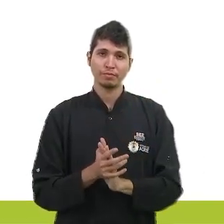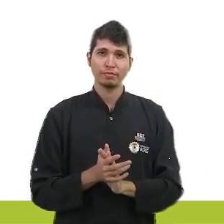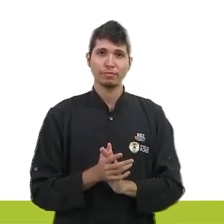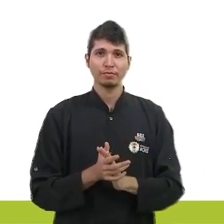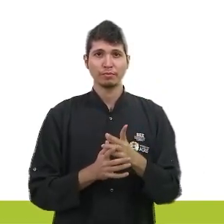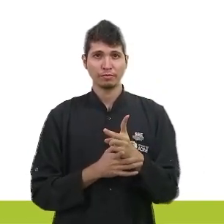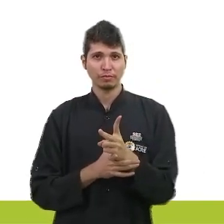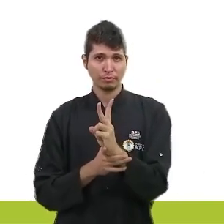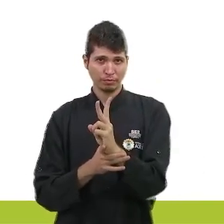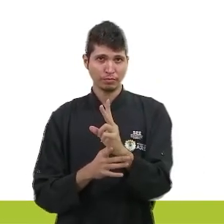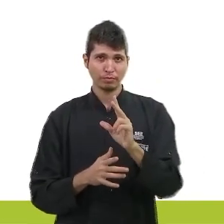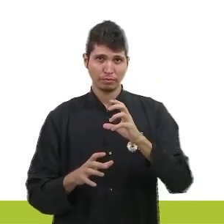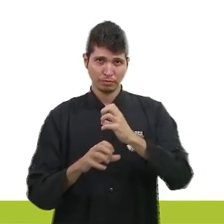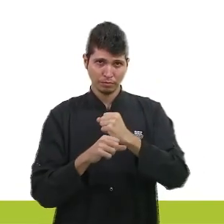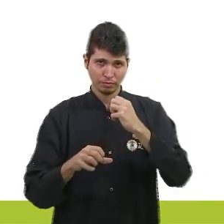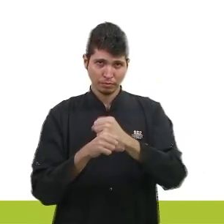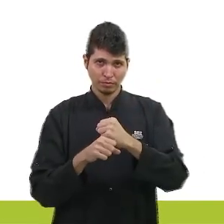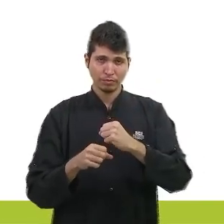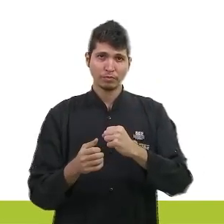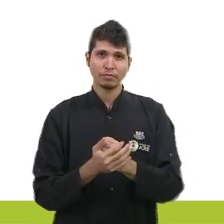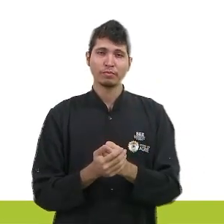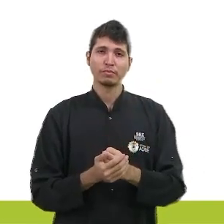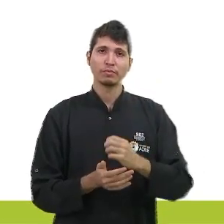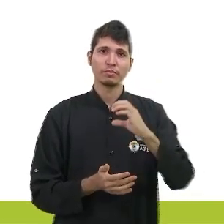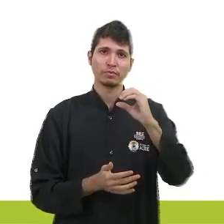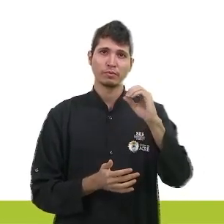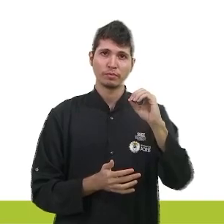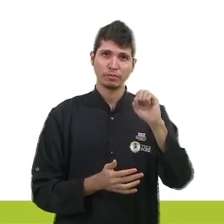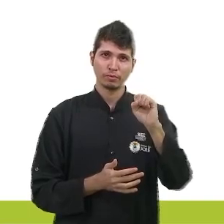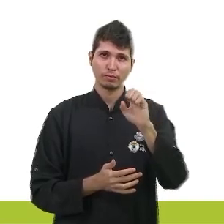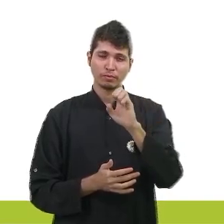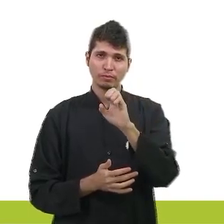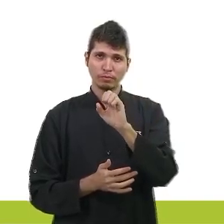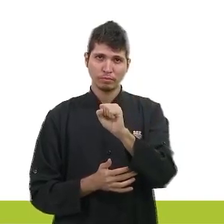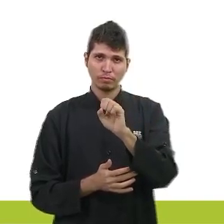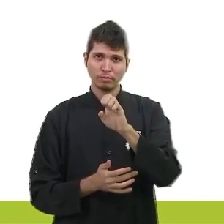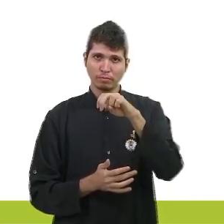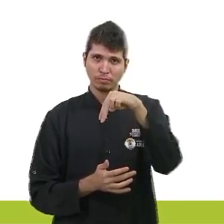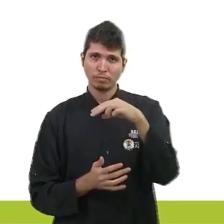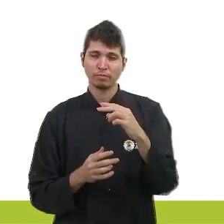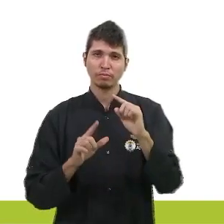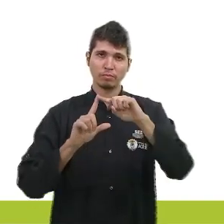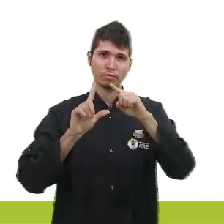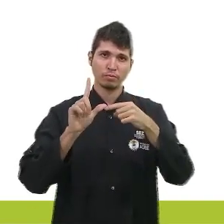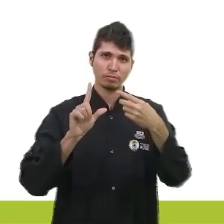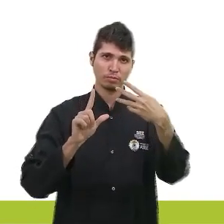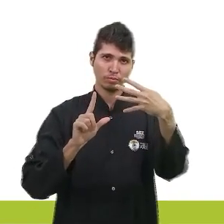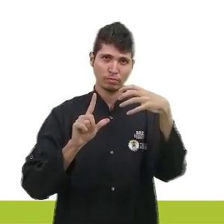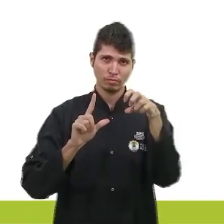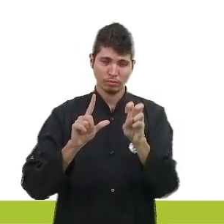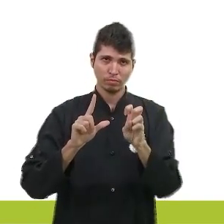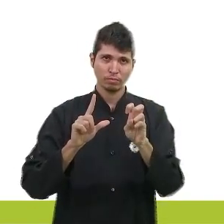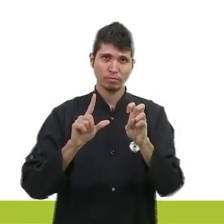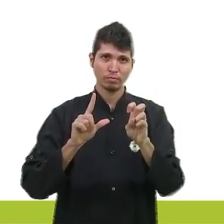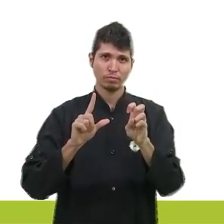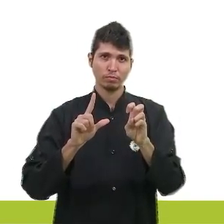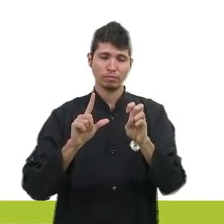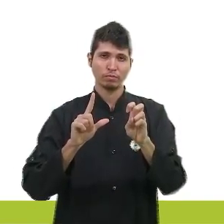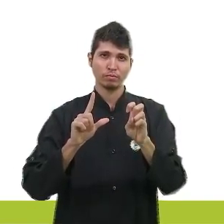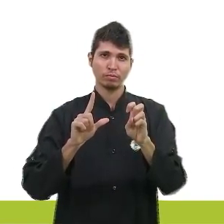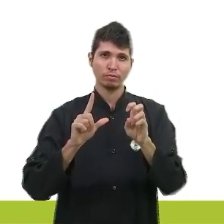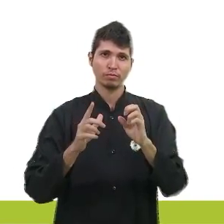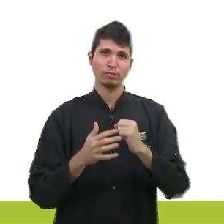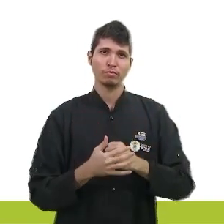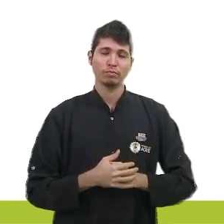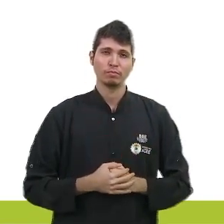seguinte, que o cosseno e o seno de 45 graus são dados por essa medida